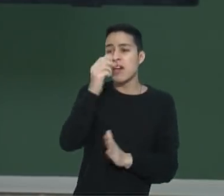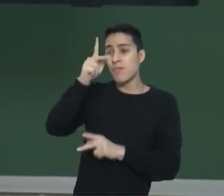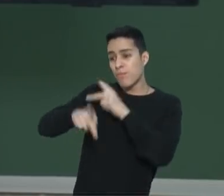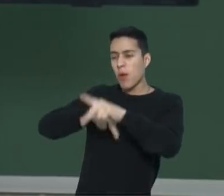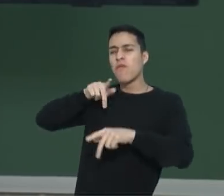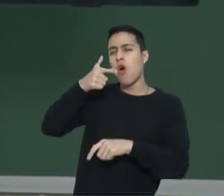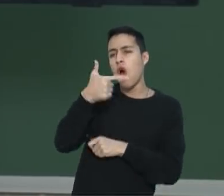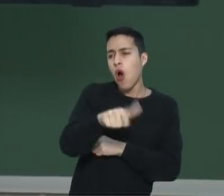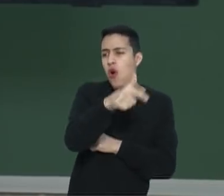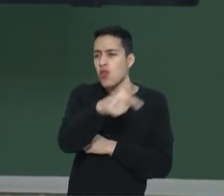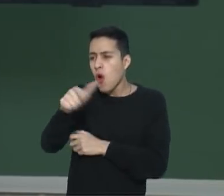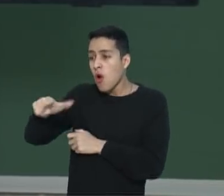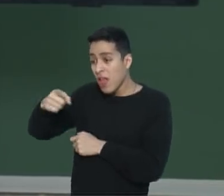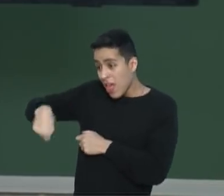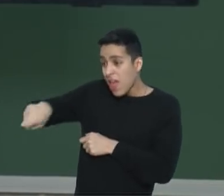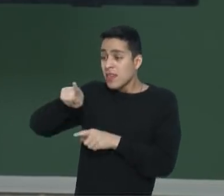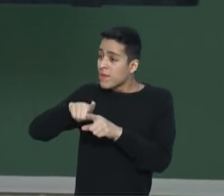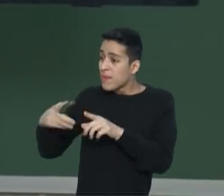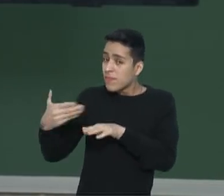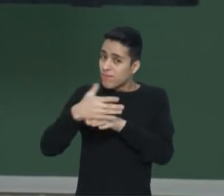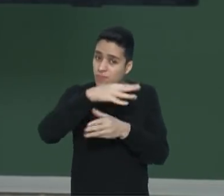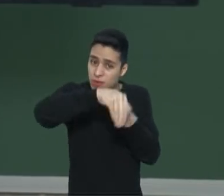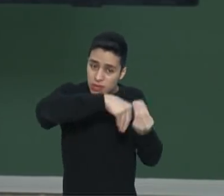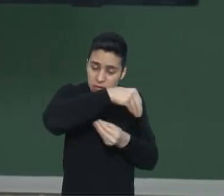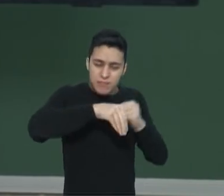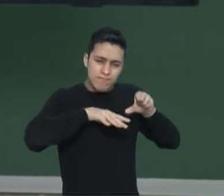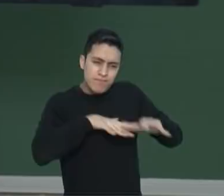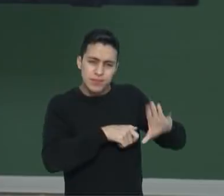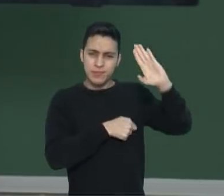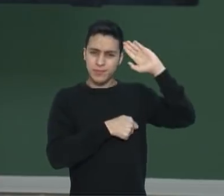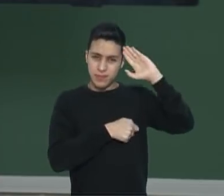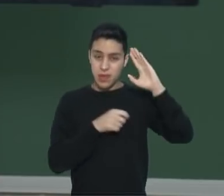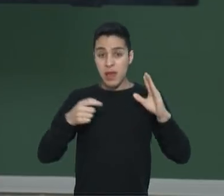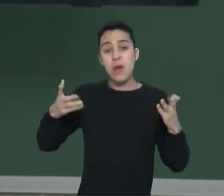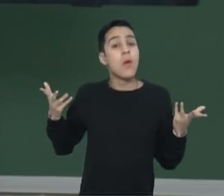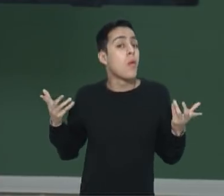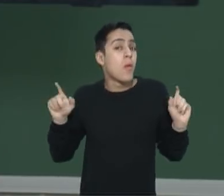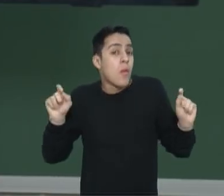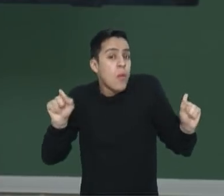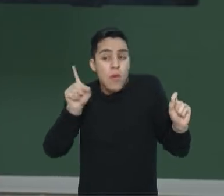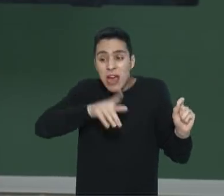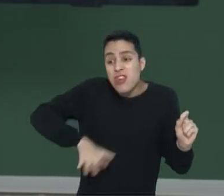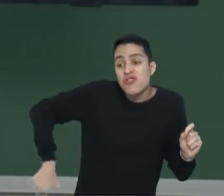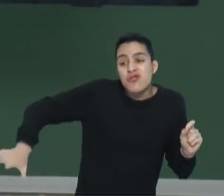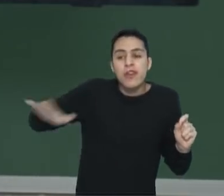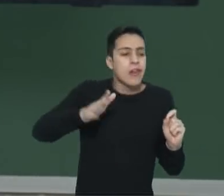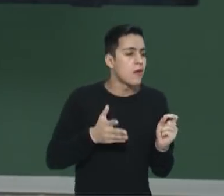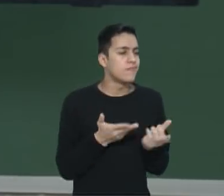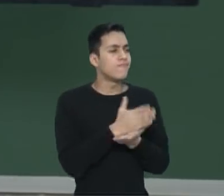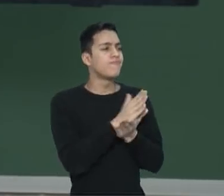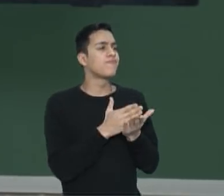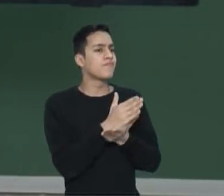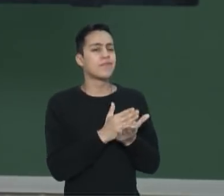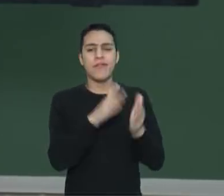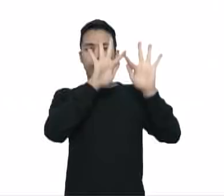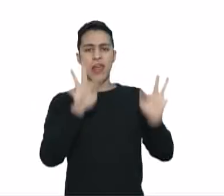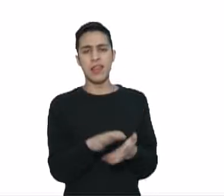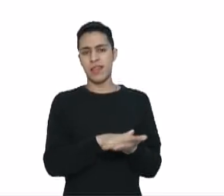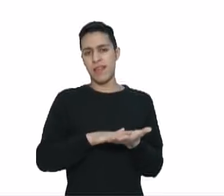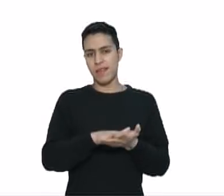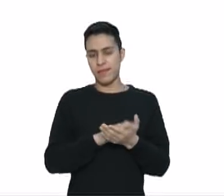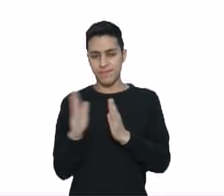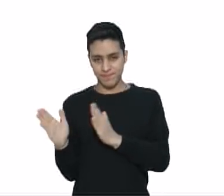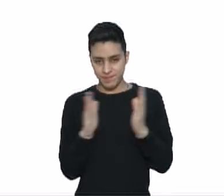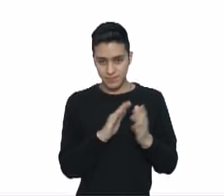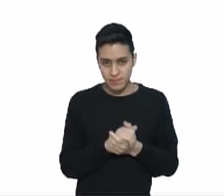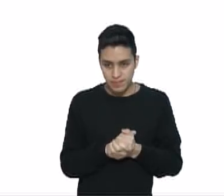que também fazem parte do exército romano. Então a insatisfação é generalizada. As constantes